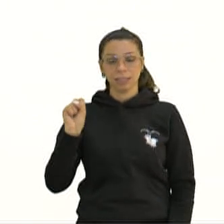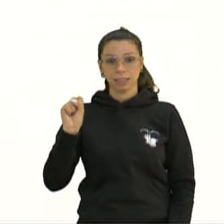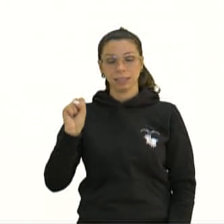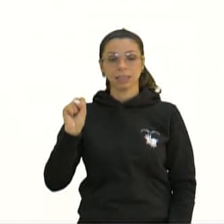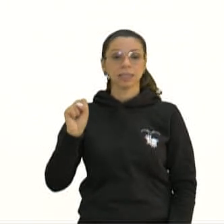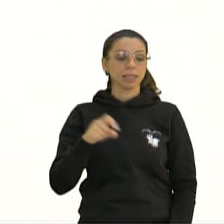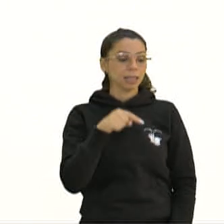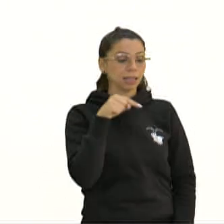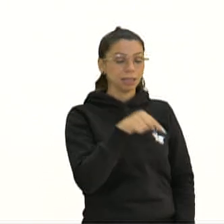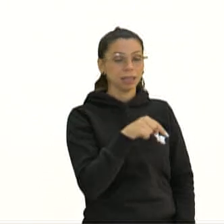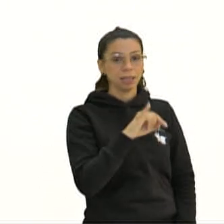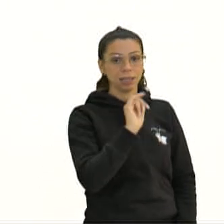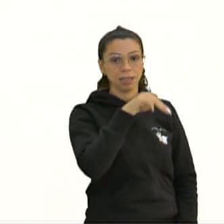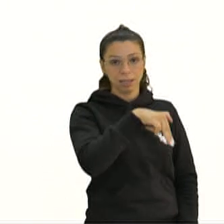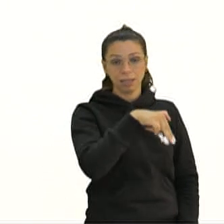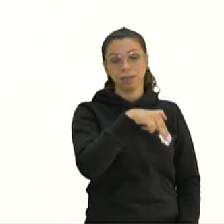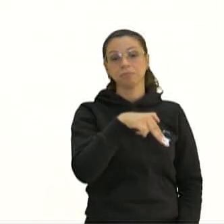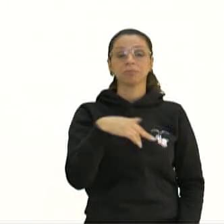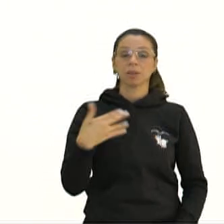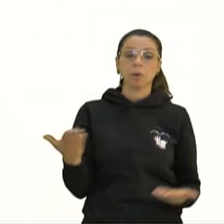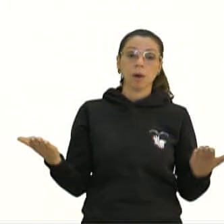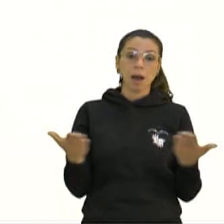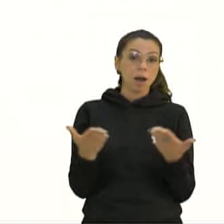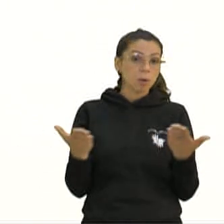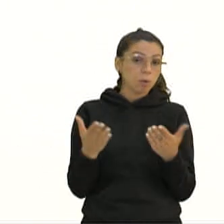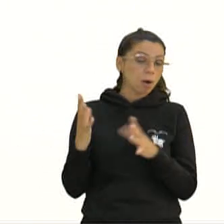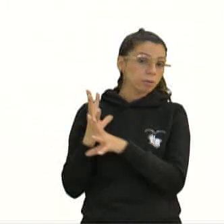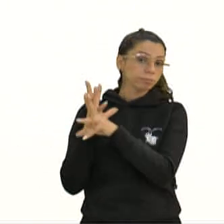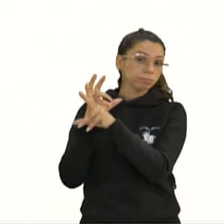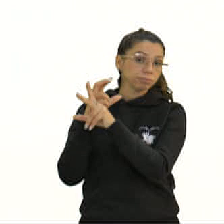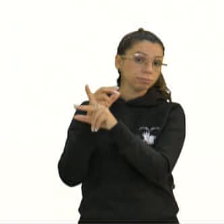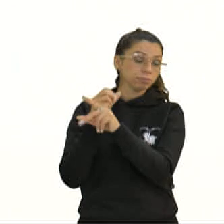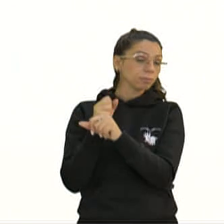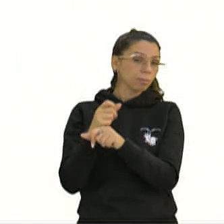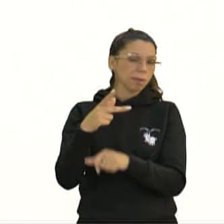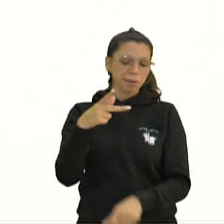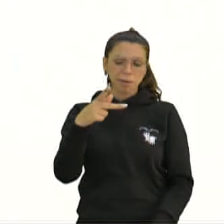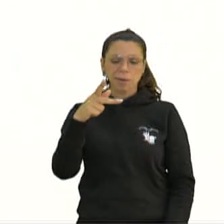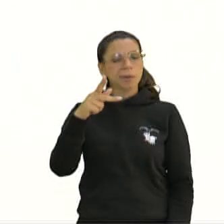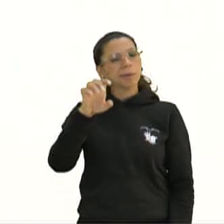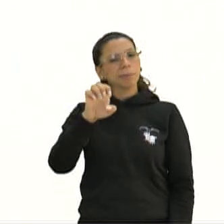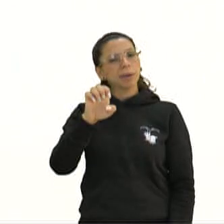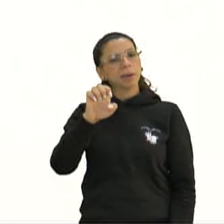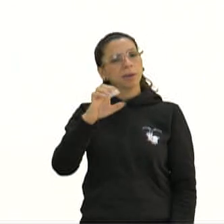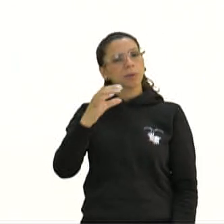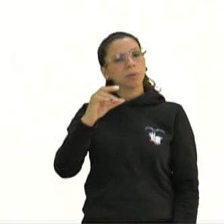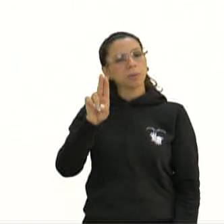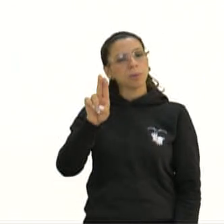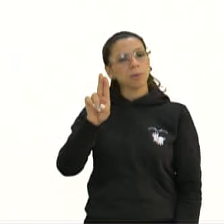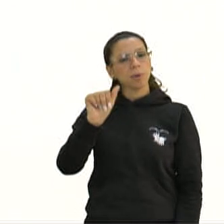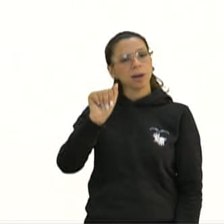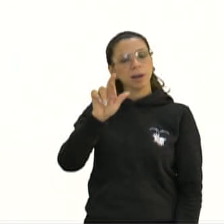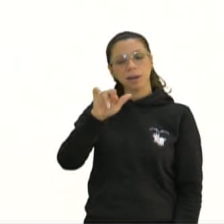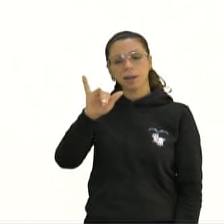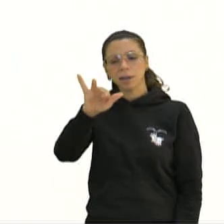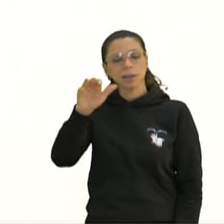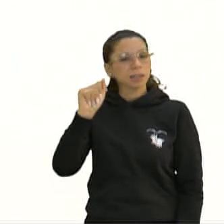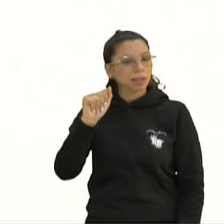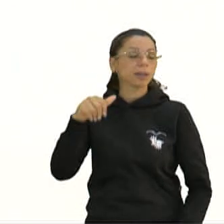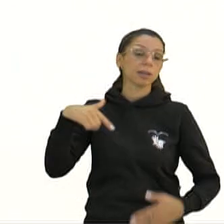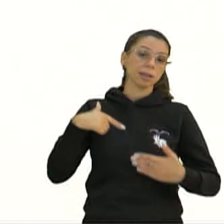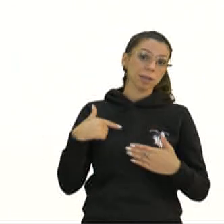vamos rever o conteúdo sobre pecuária. Então, o que é pecuária? Corresponde ao conjunto